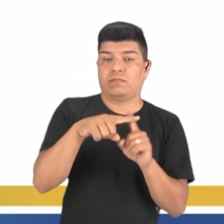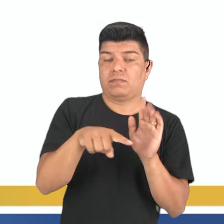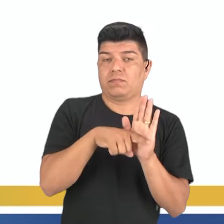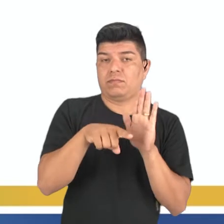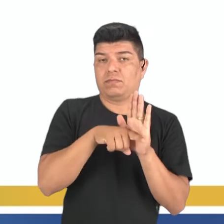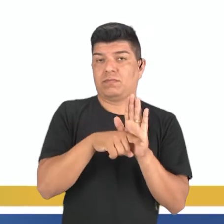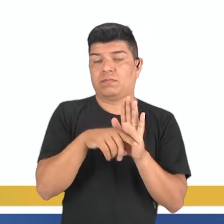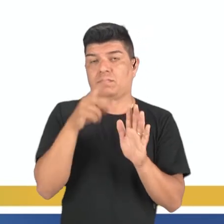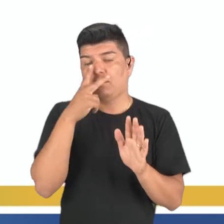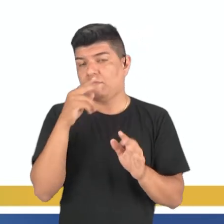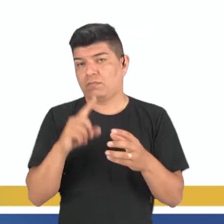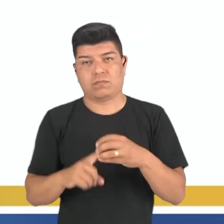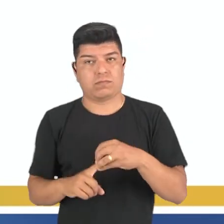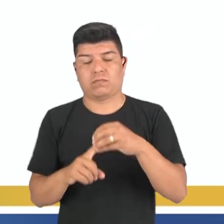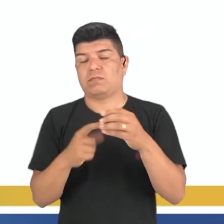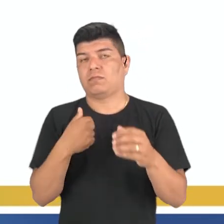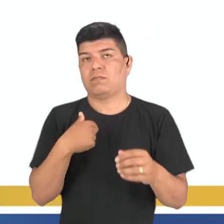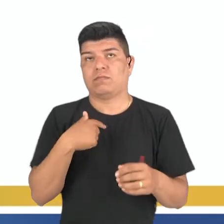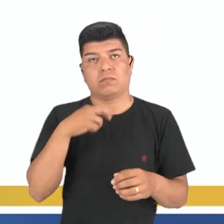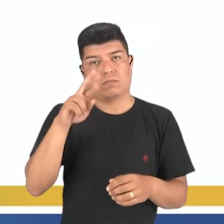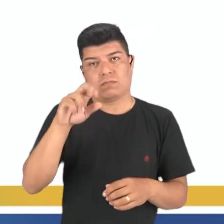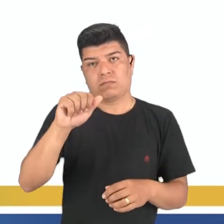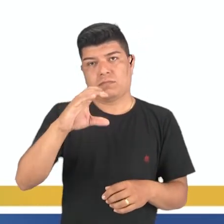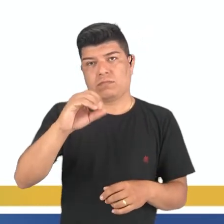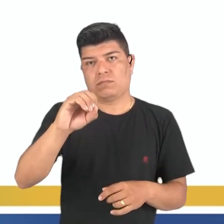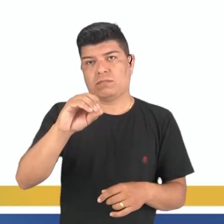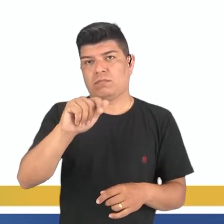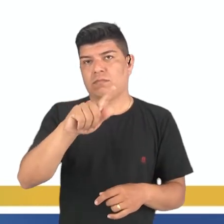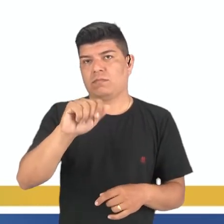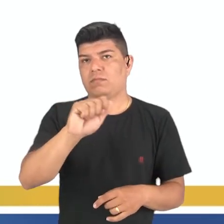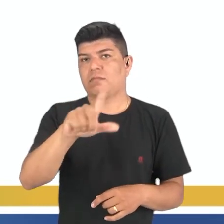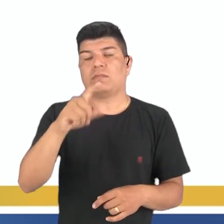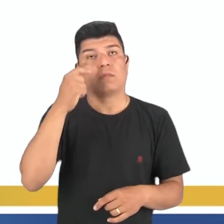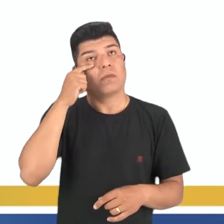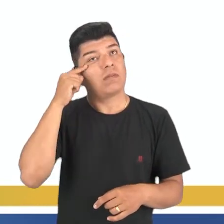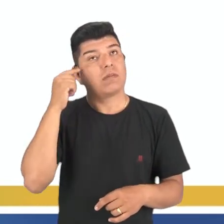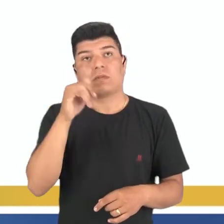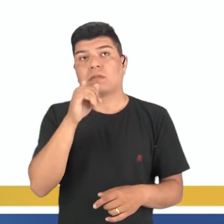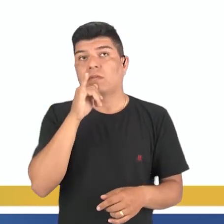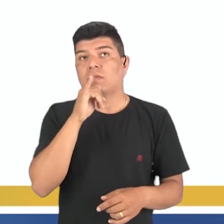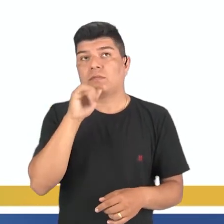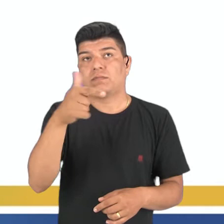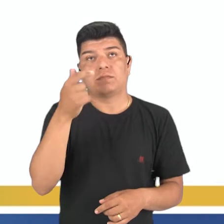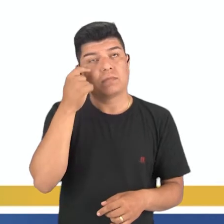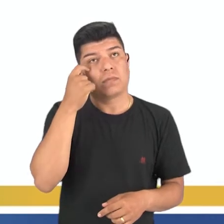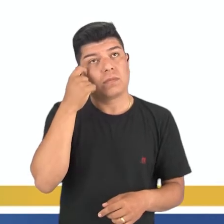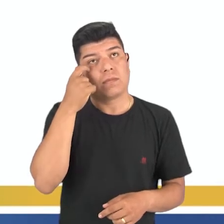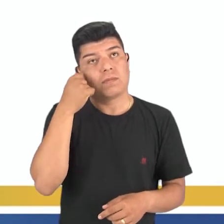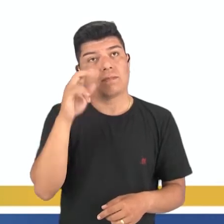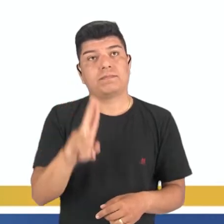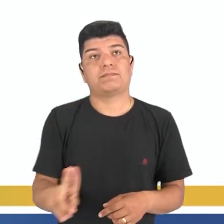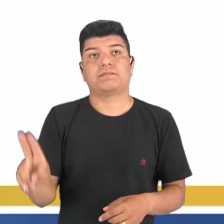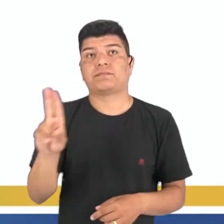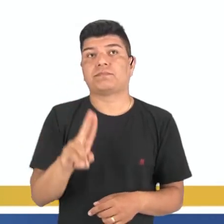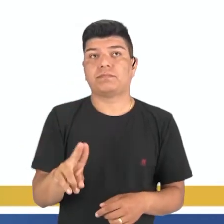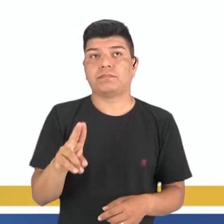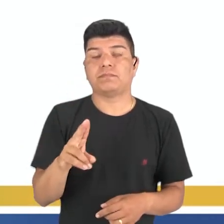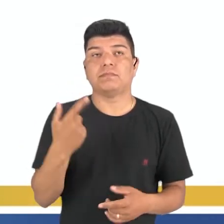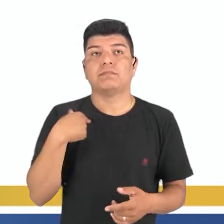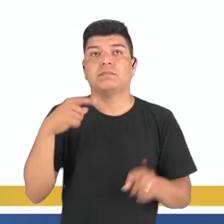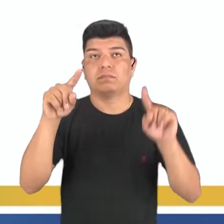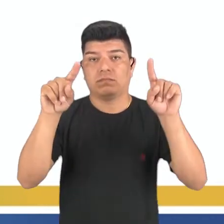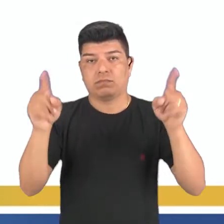subtração são fechadas nos racionais, certo? Então vamos aqui para mais um exemplo. Agora eu vou trabalhar com uma expressão